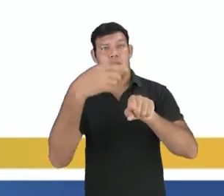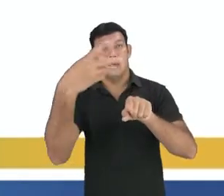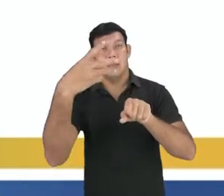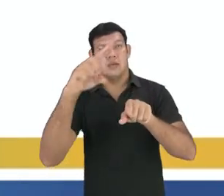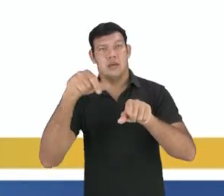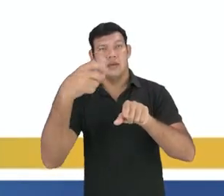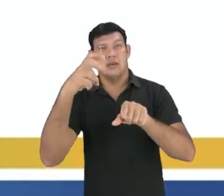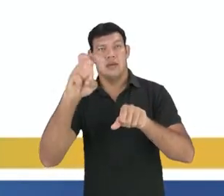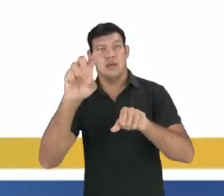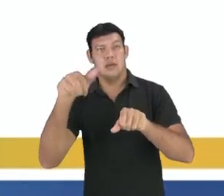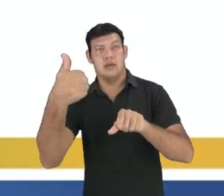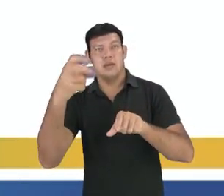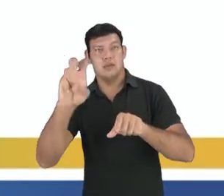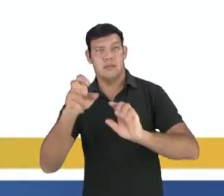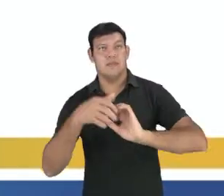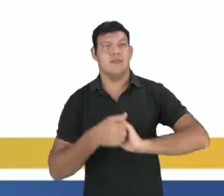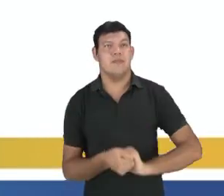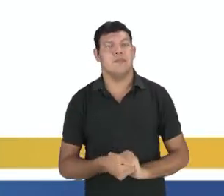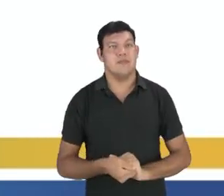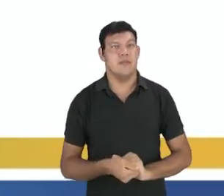números que dividem o 15.